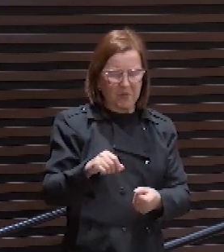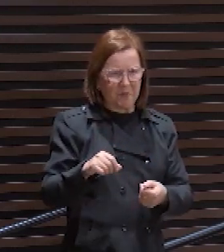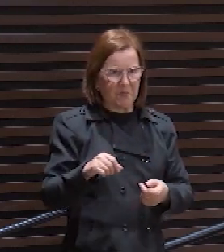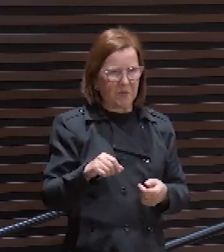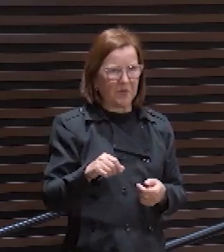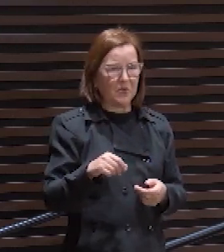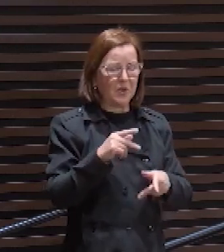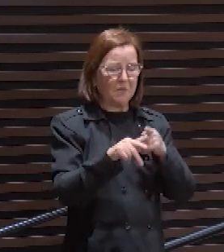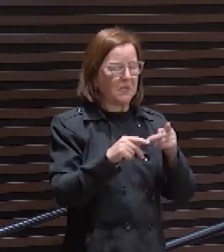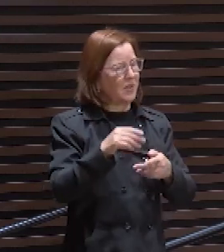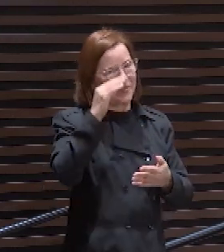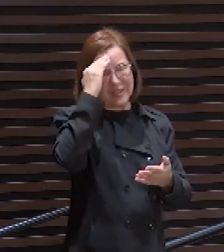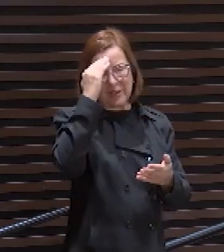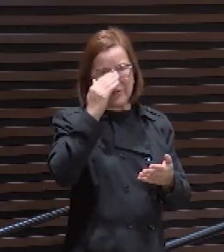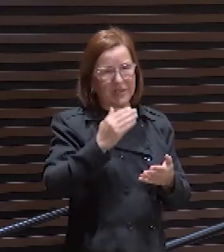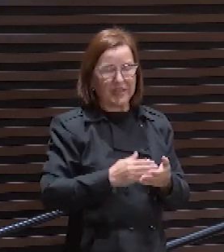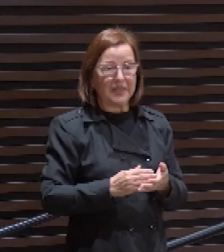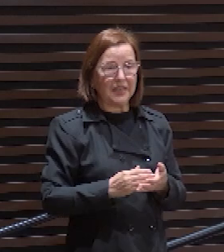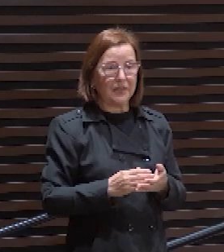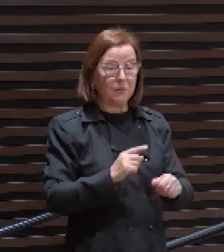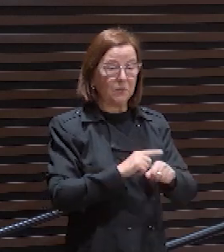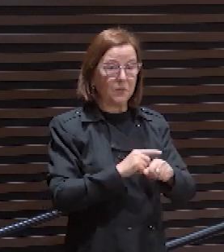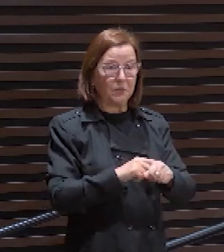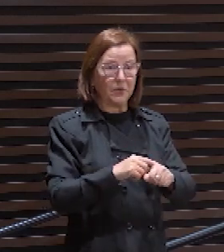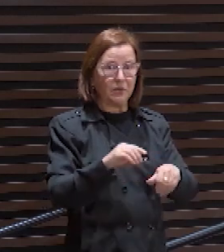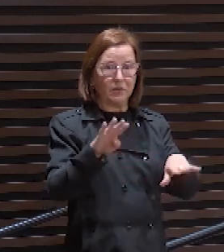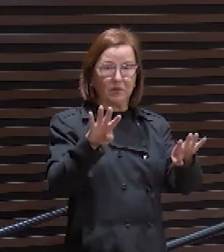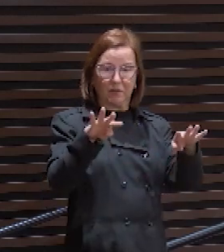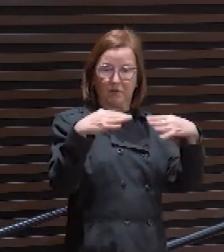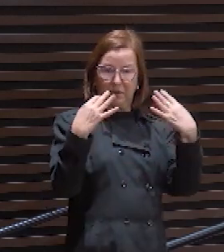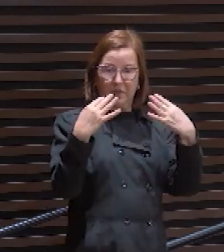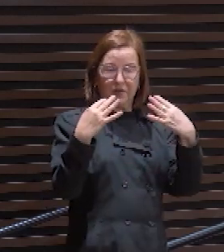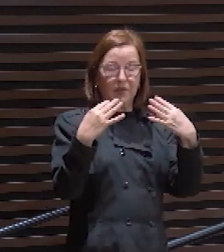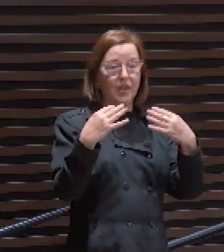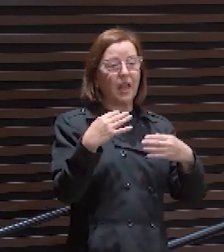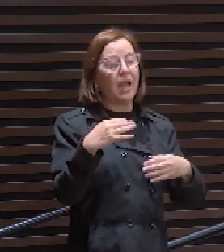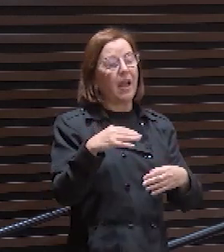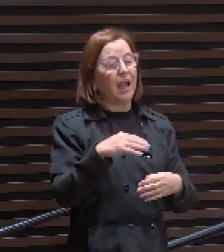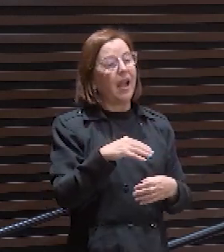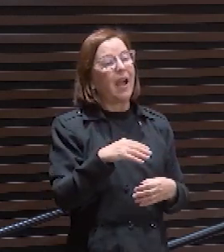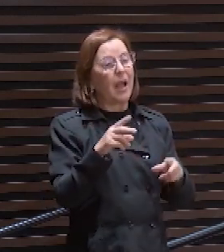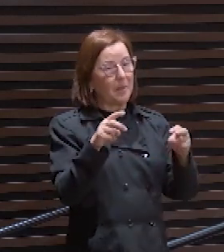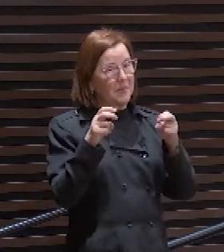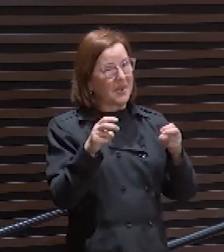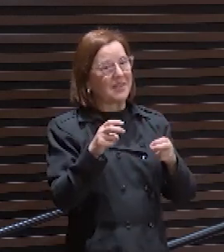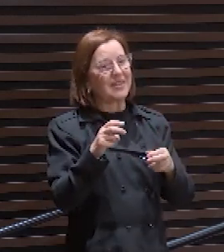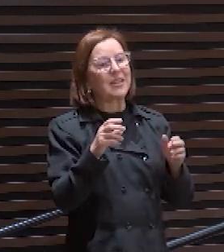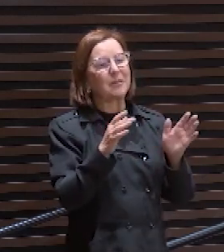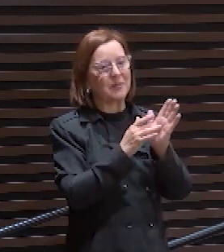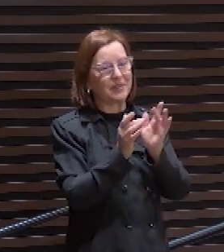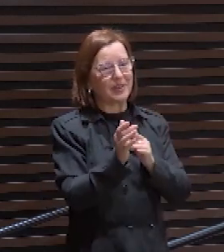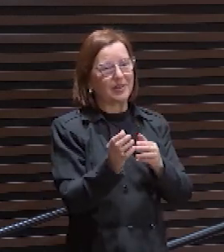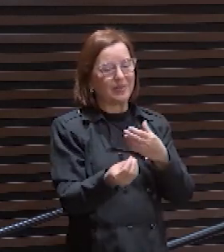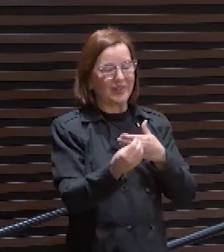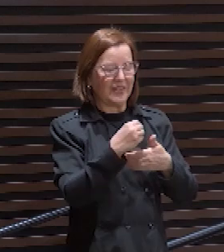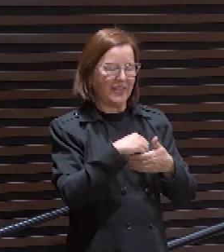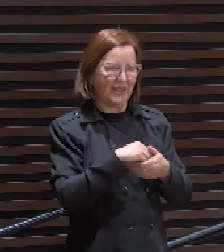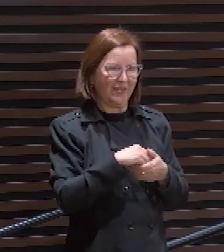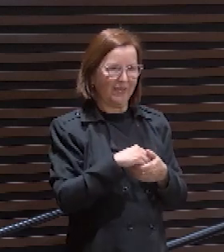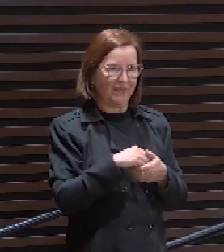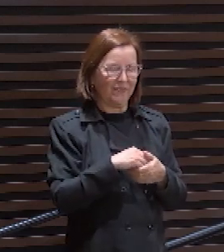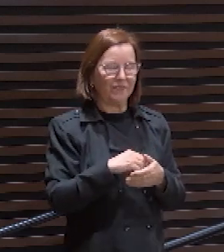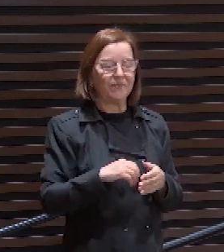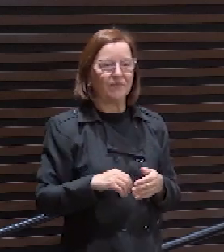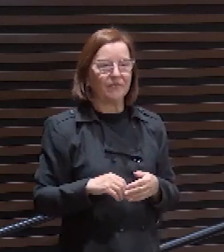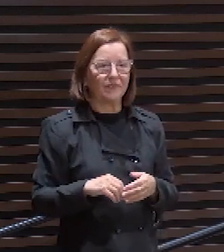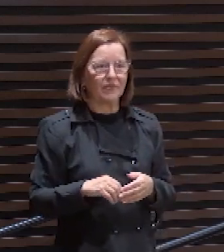nós e verem a pessoa de Cristo Jesus em nós. O povo judeu, porém, eles são esses que Jesus acabou de